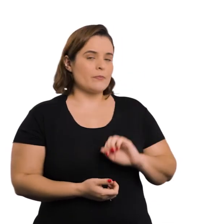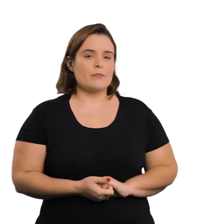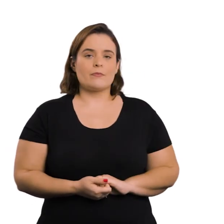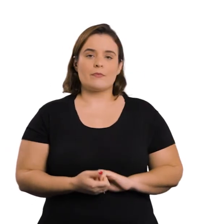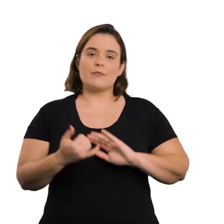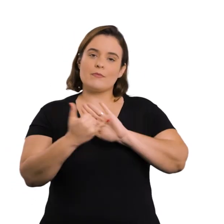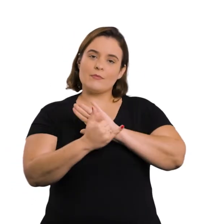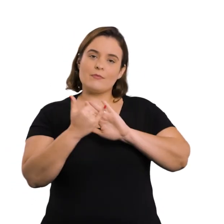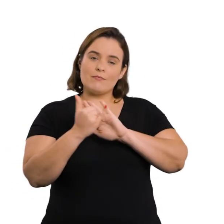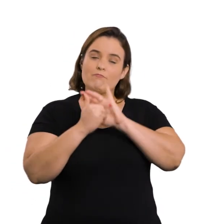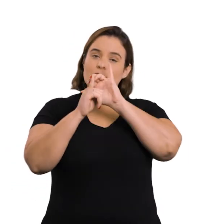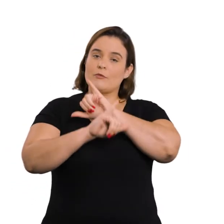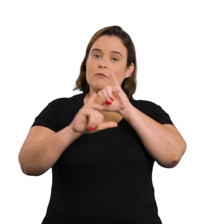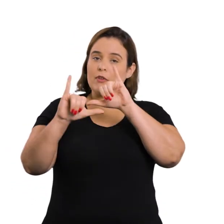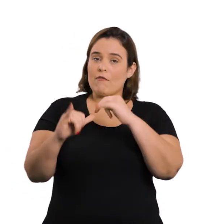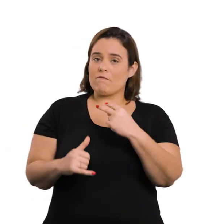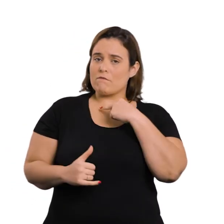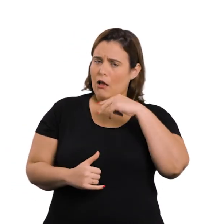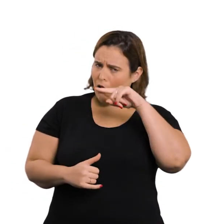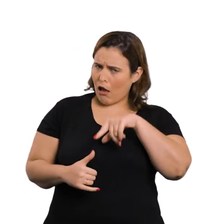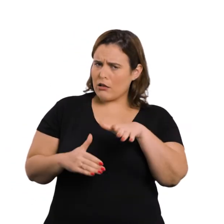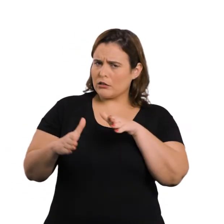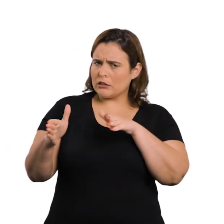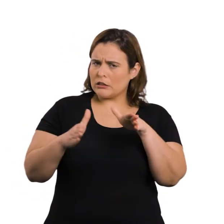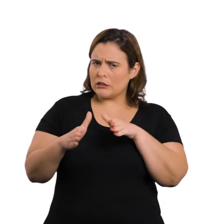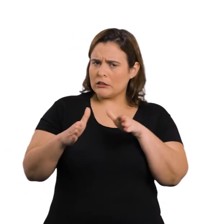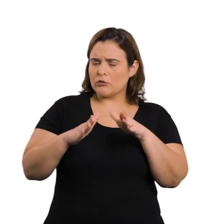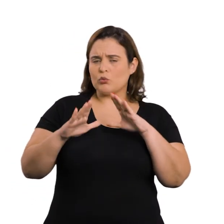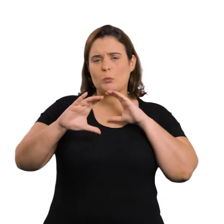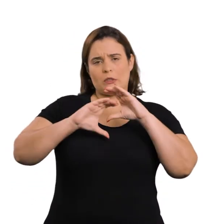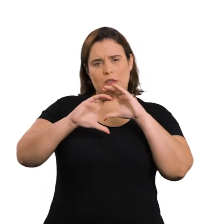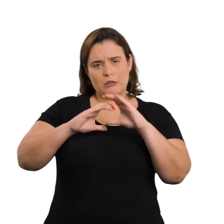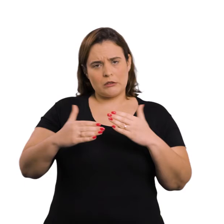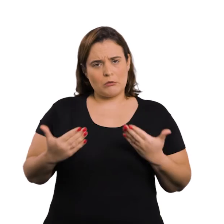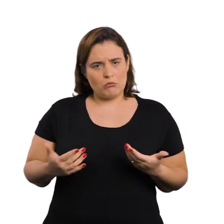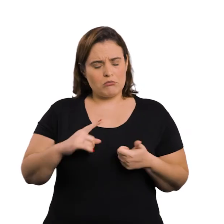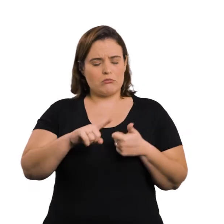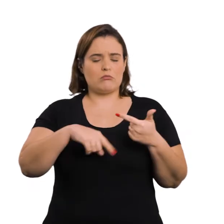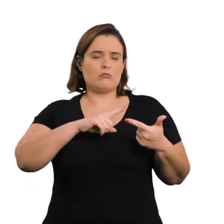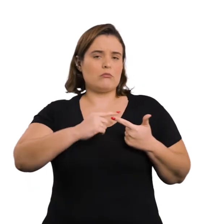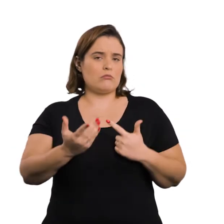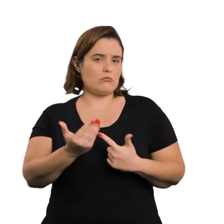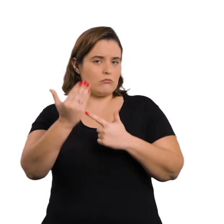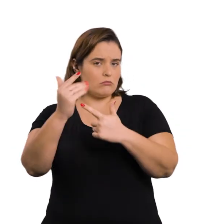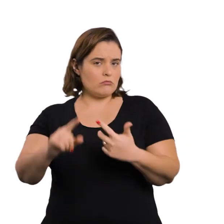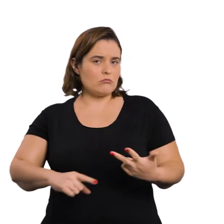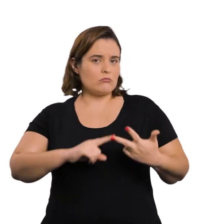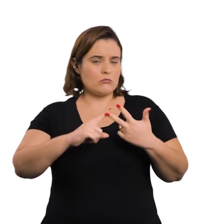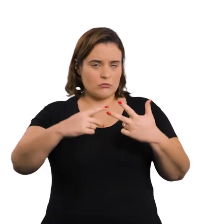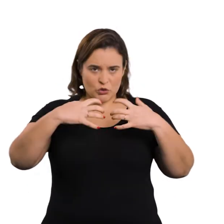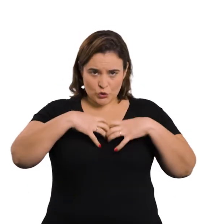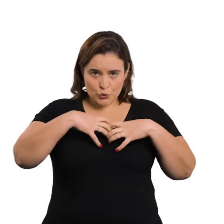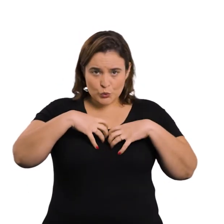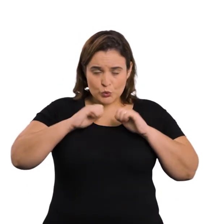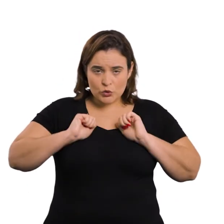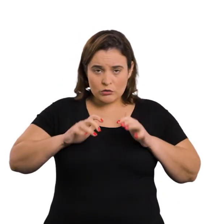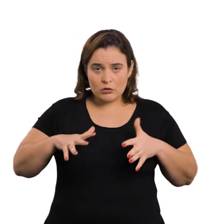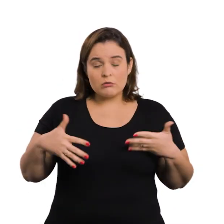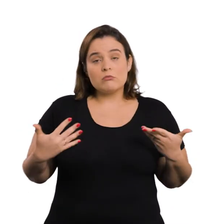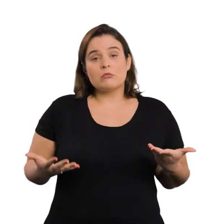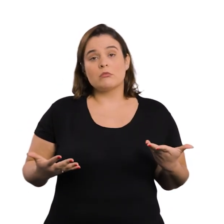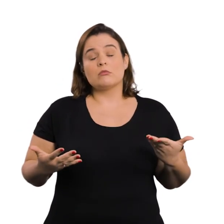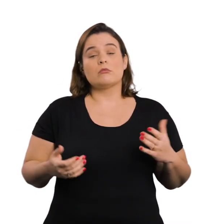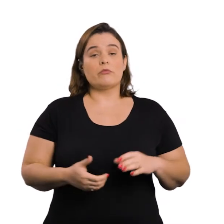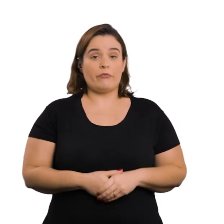exemplo, as estratégias de divulgação das vagas são acessíveis do ponto de vista de comunicação, tecnológico e